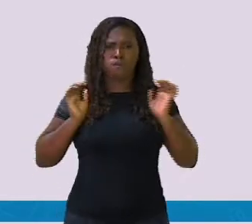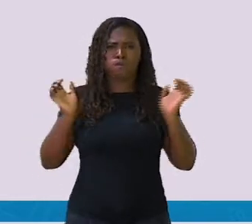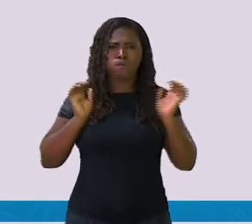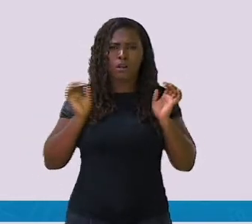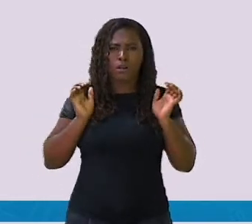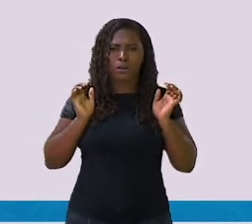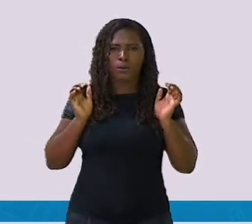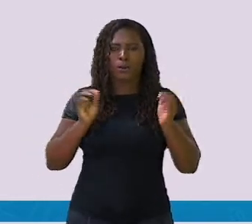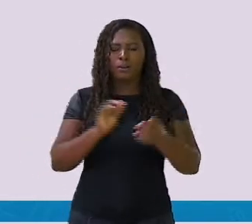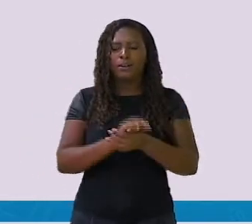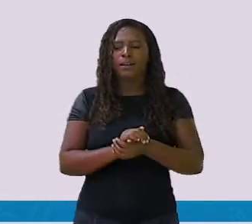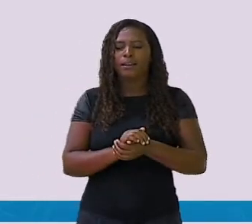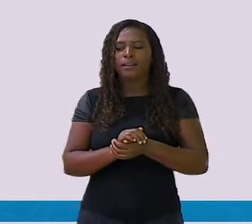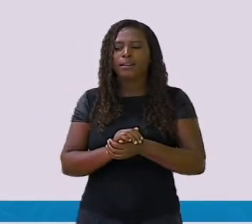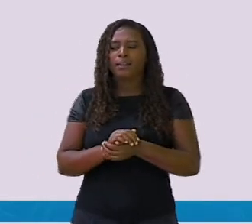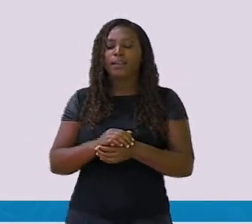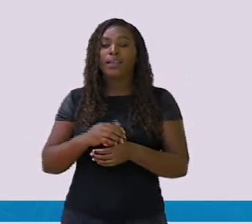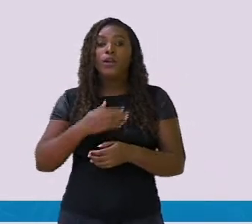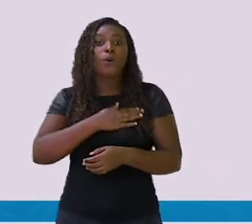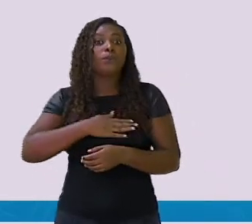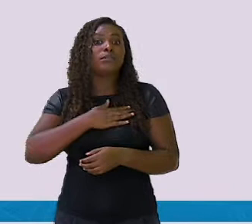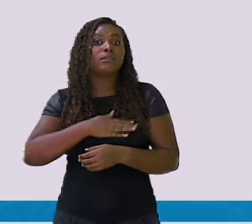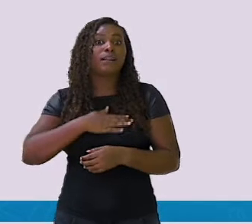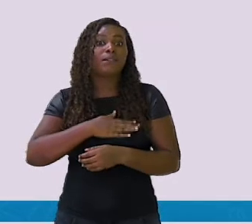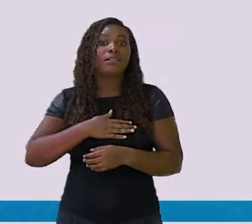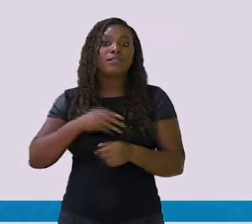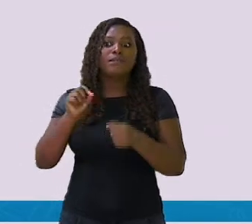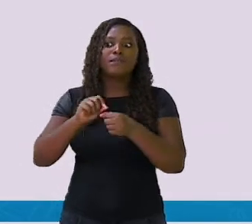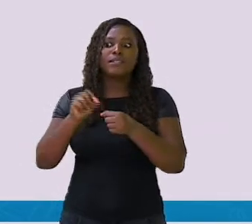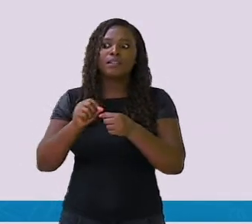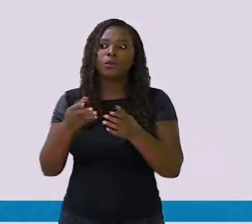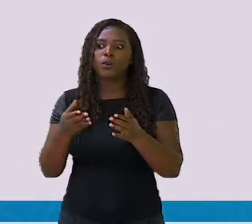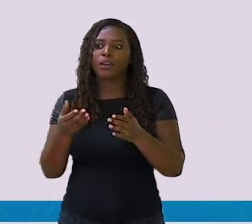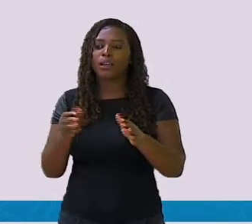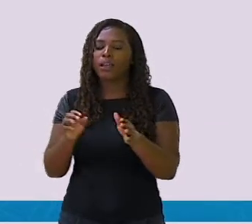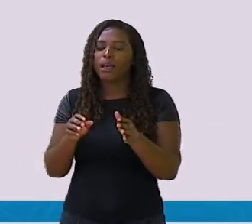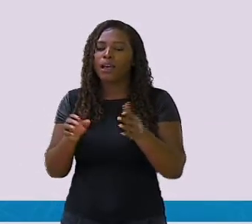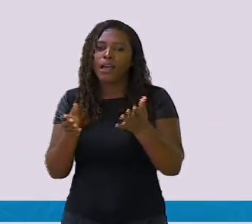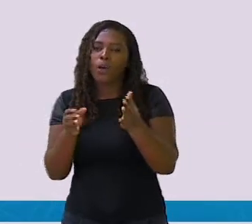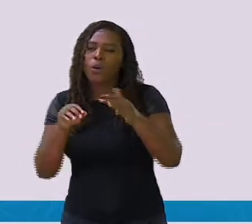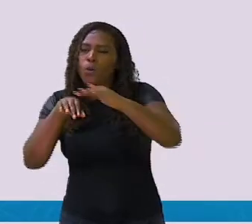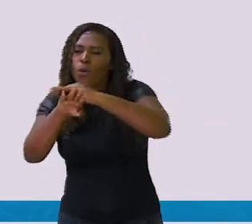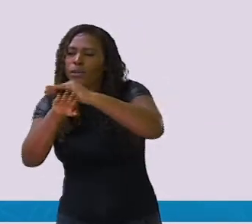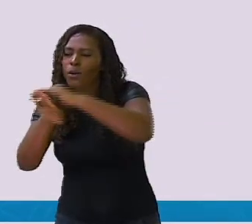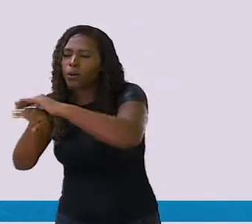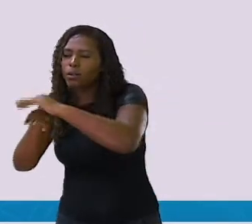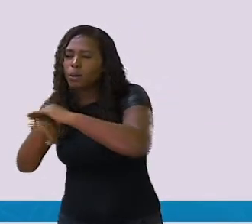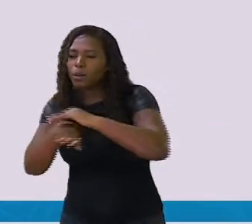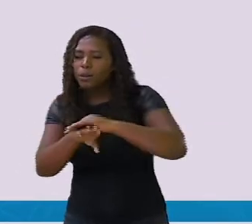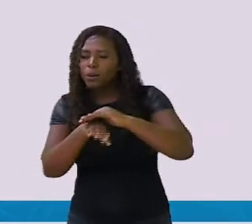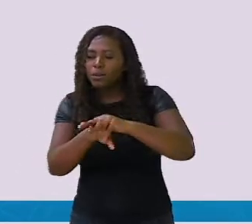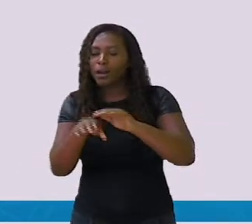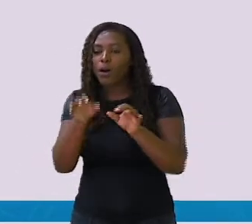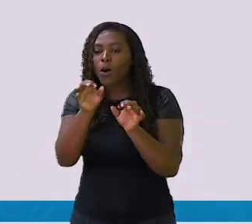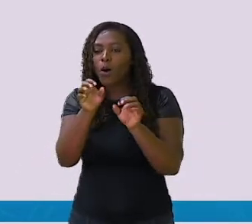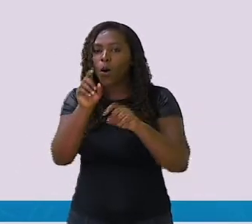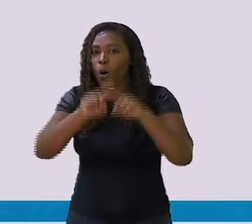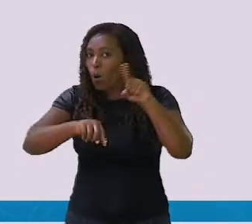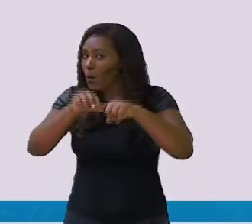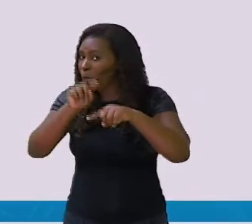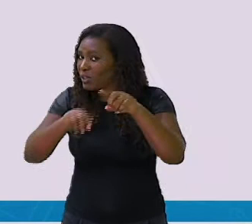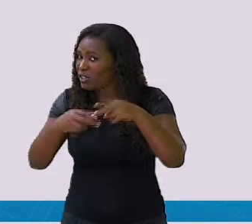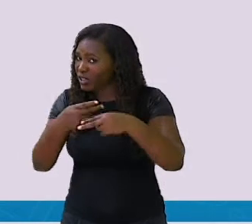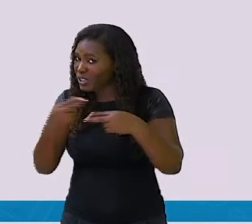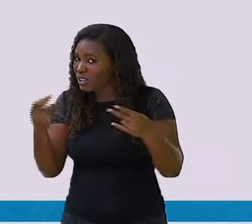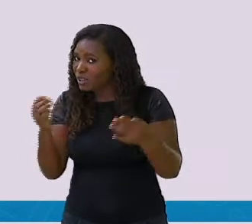tinham... Eles moravam em casas muito grandes, espaços muito grandes, né? Então, as casas tinham vários